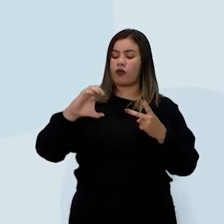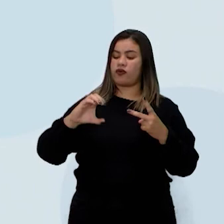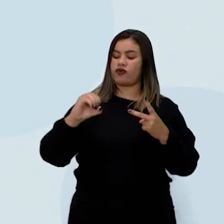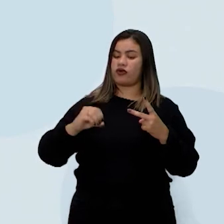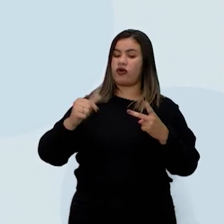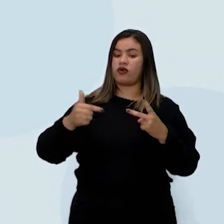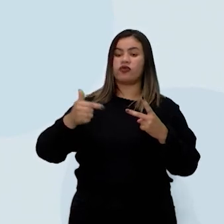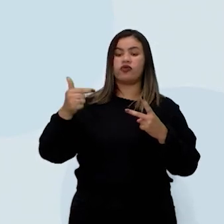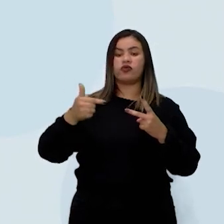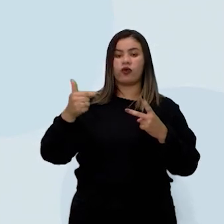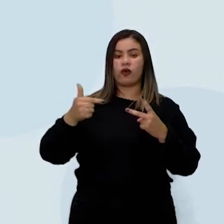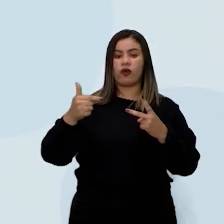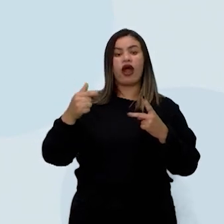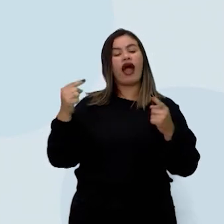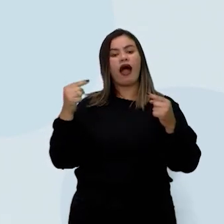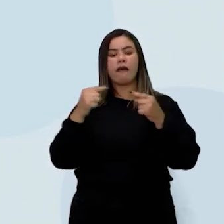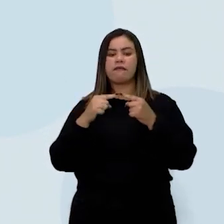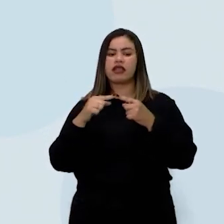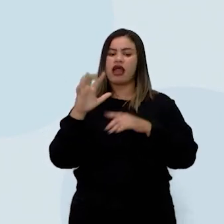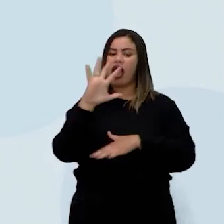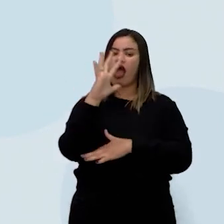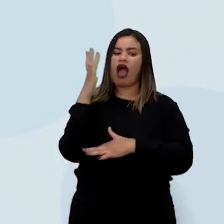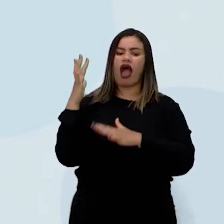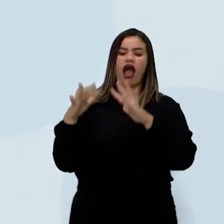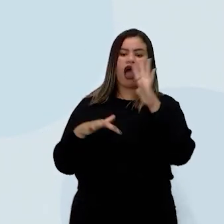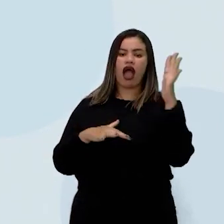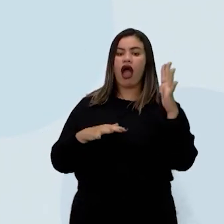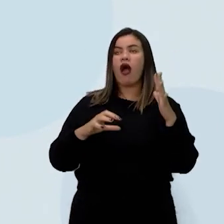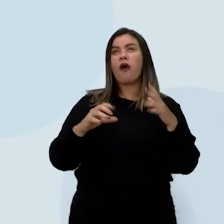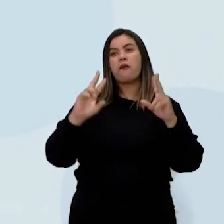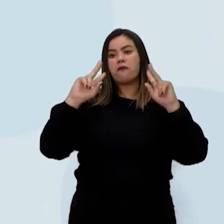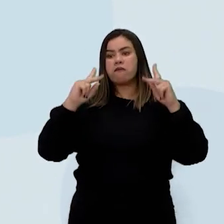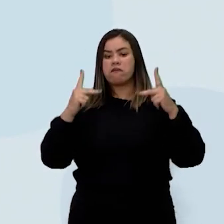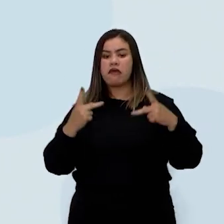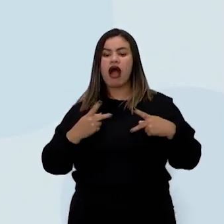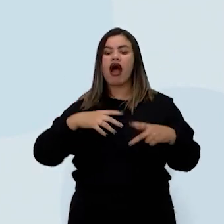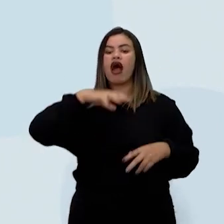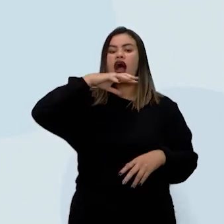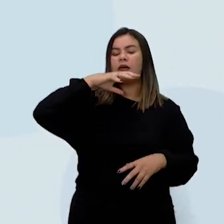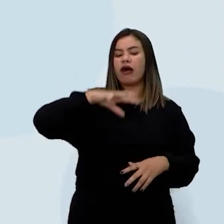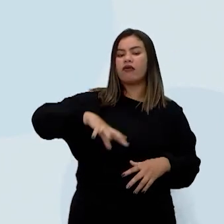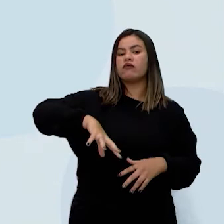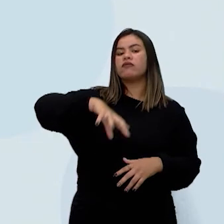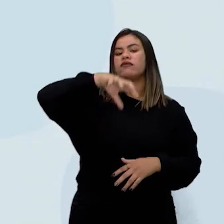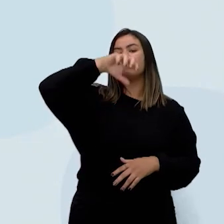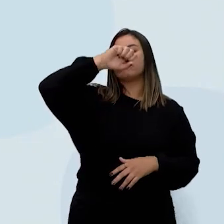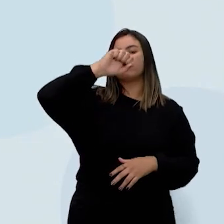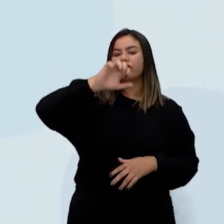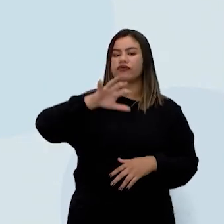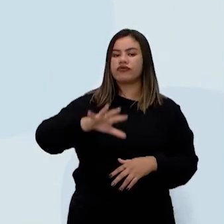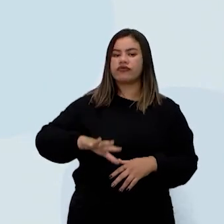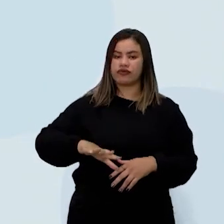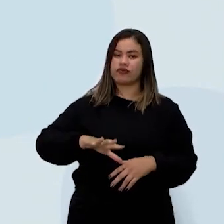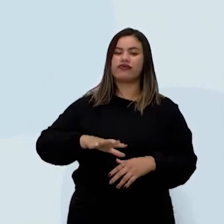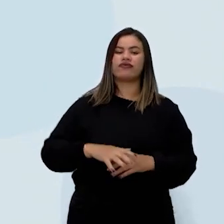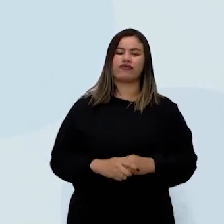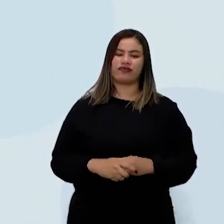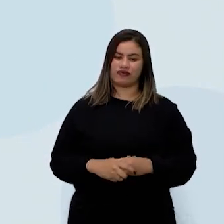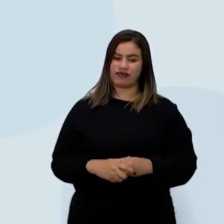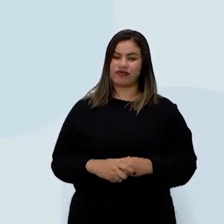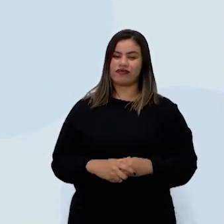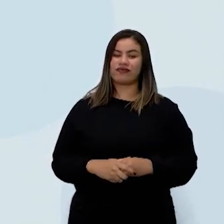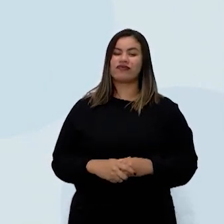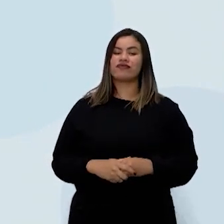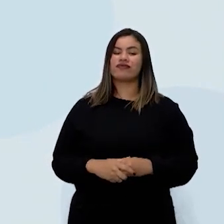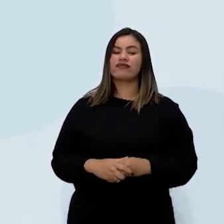carbono, tem a liberação do gás carbônico, né, e consequentemente aí do elemento carbono. Então aqui pelo processo de